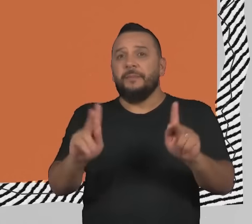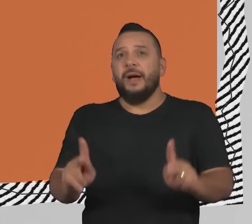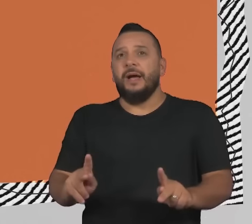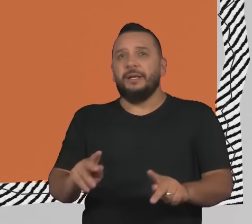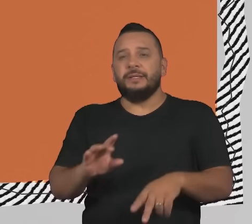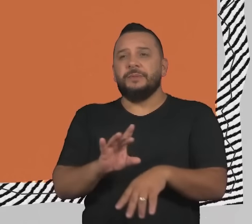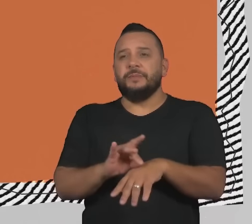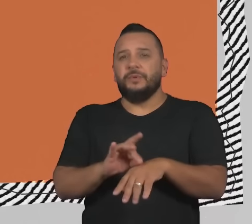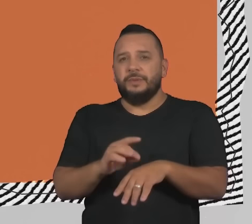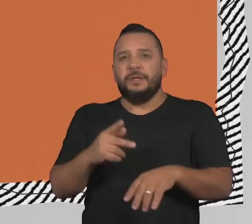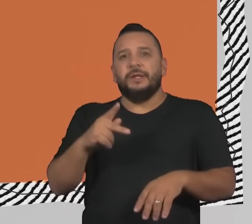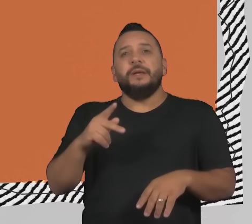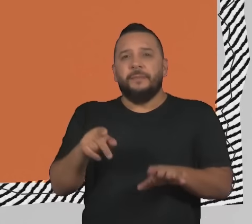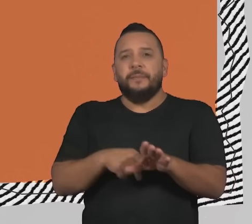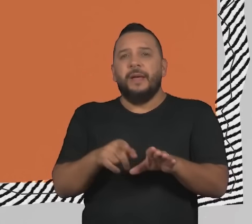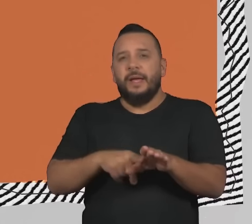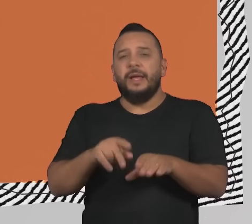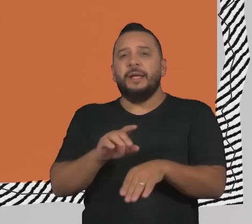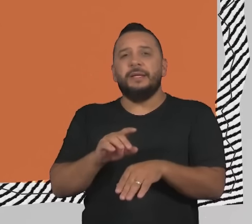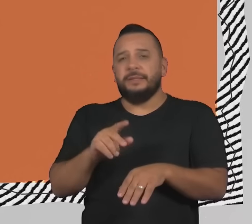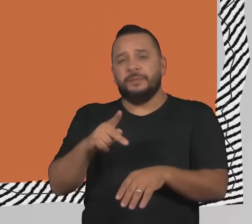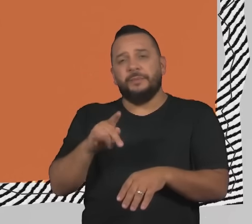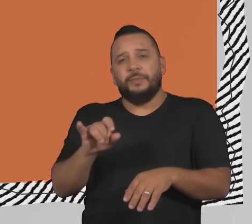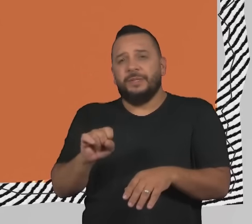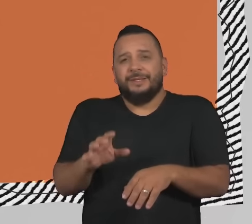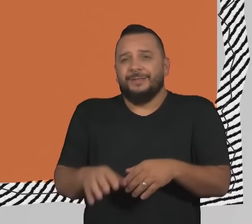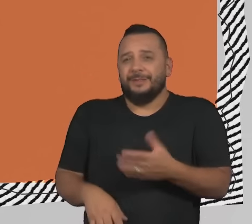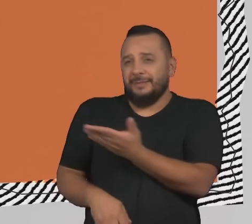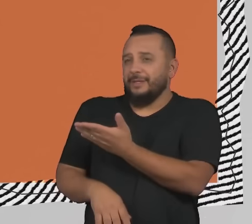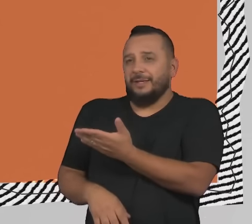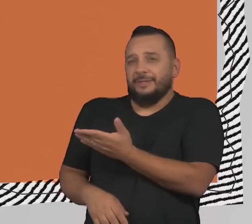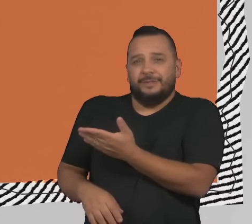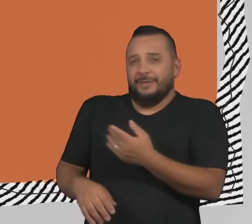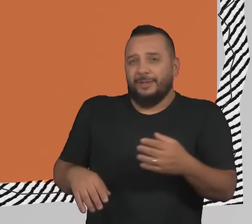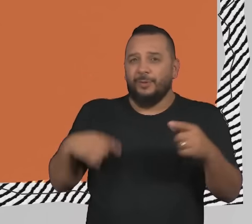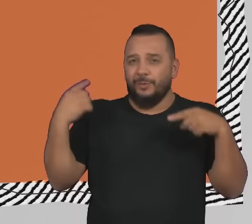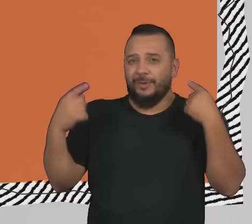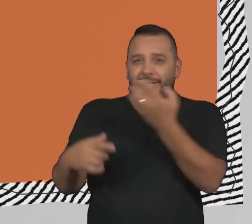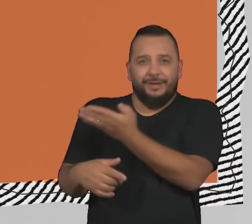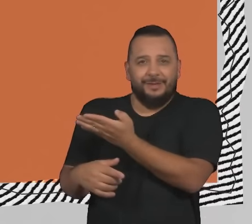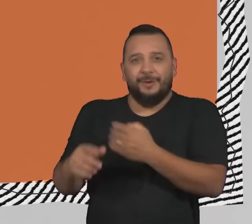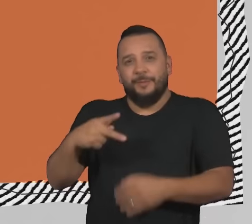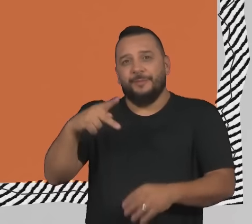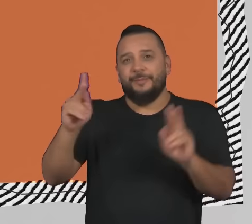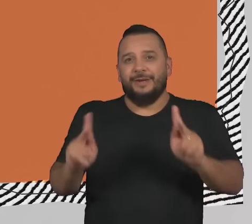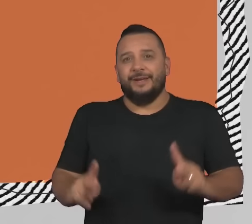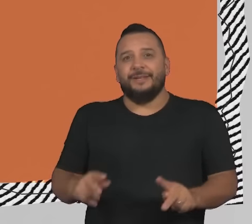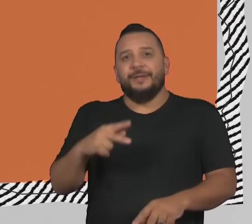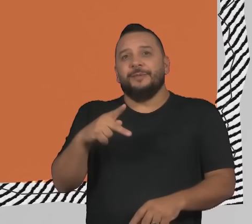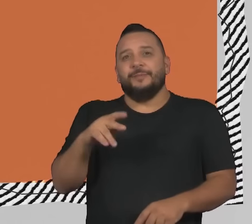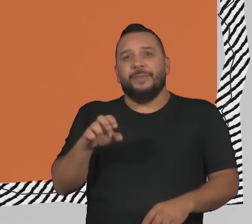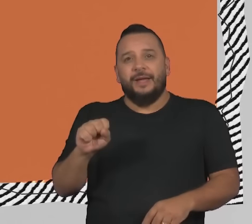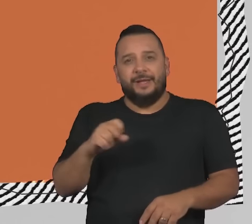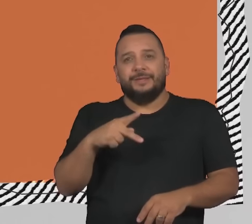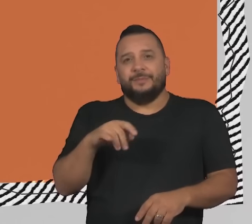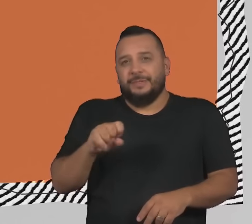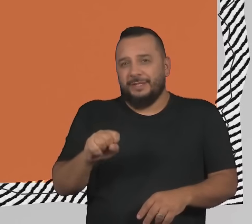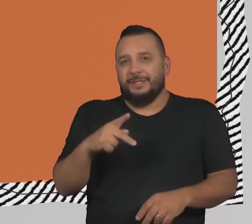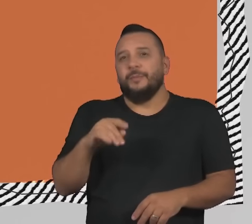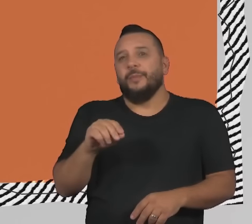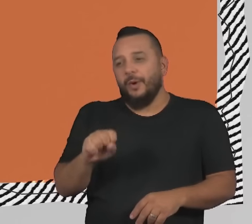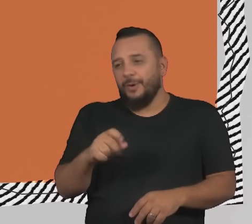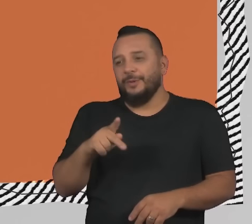pus, pés, pus, pis, pus, pós, pus, pais, pés, pis, pós,